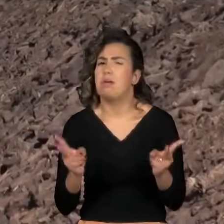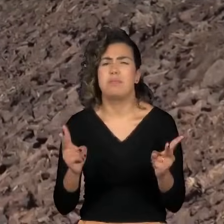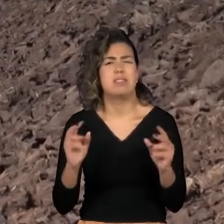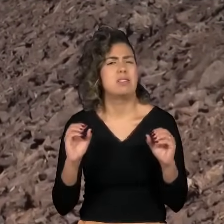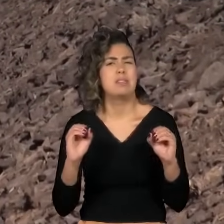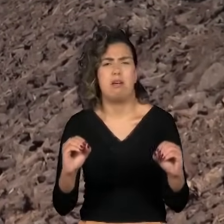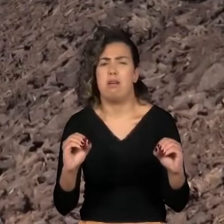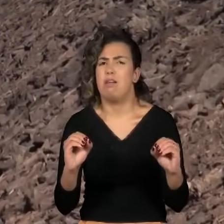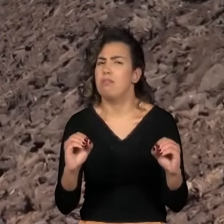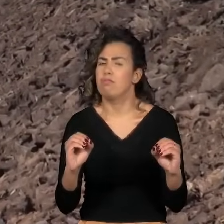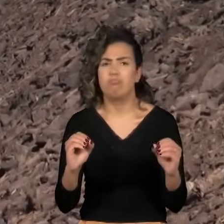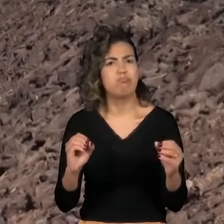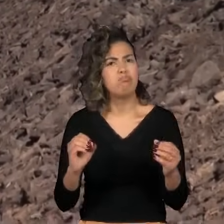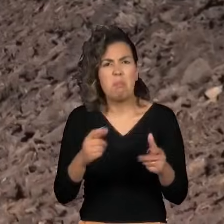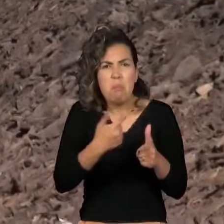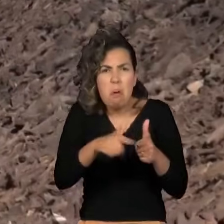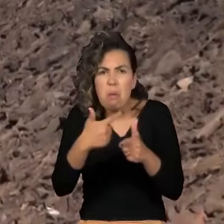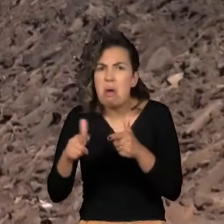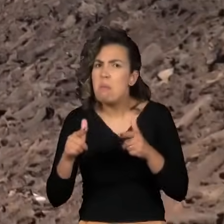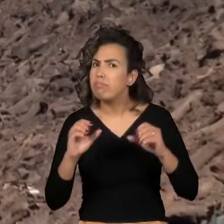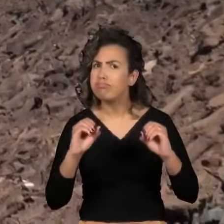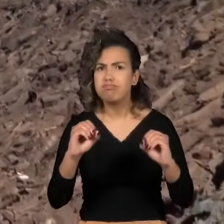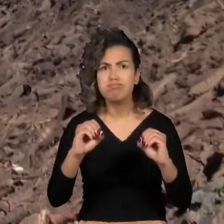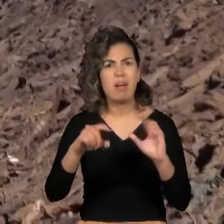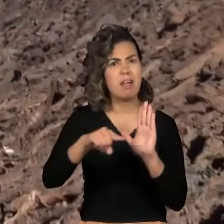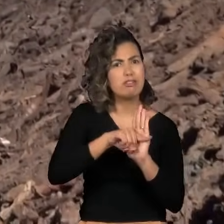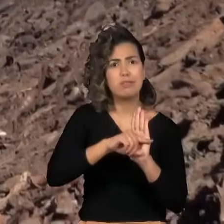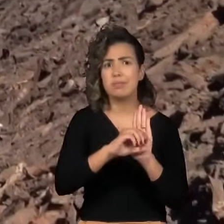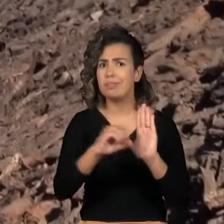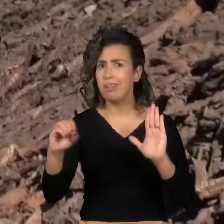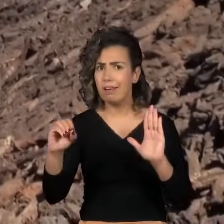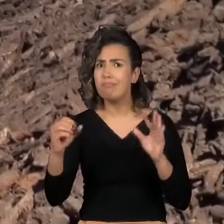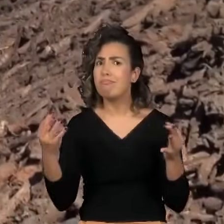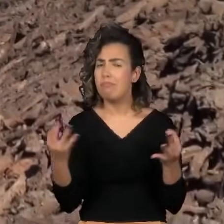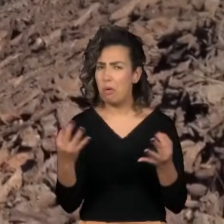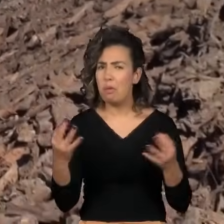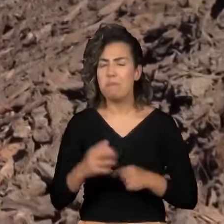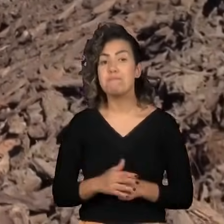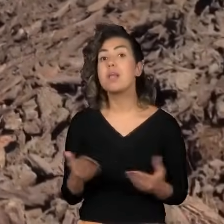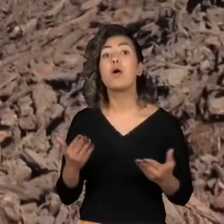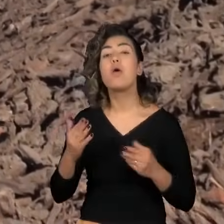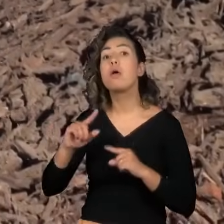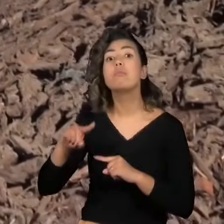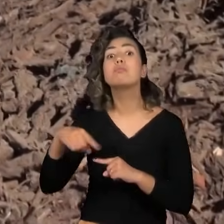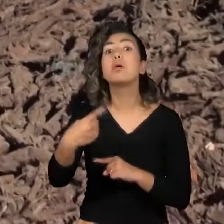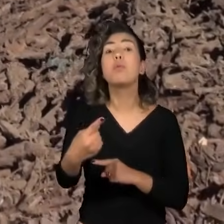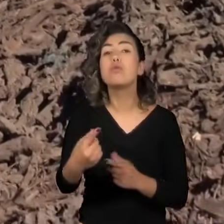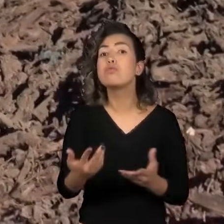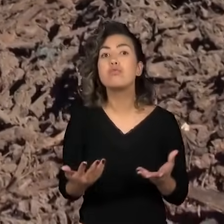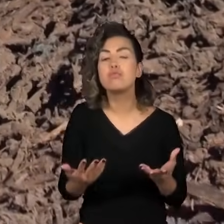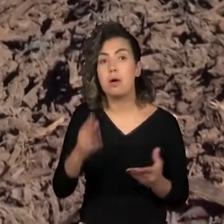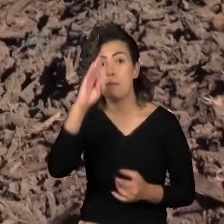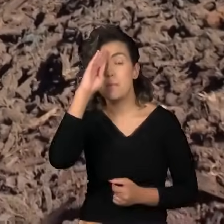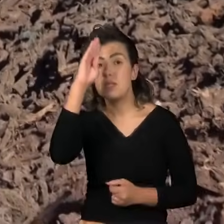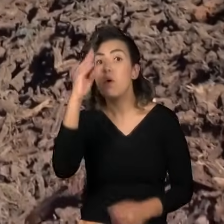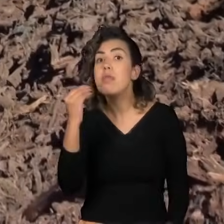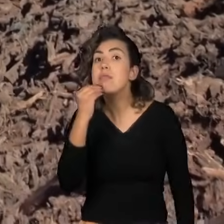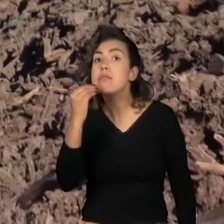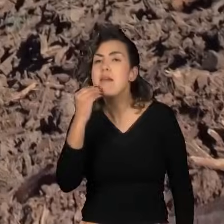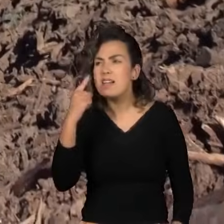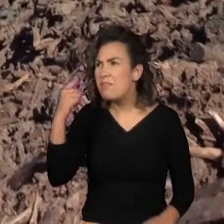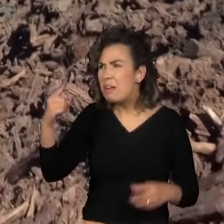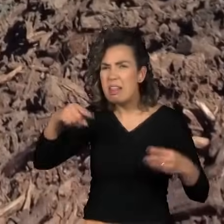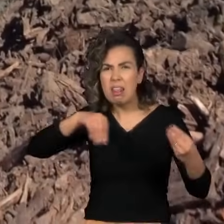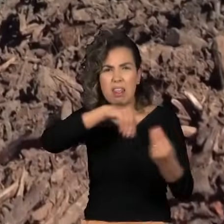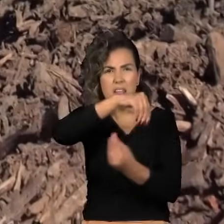os patógenos estão ausentes no lodo, é zero. O próximo passo do Instituto será testar o composto em